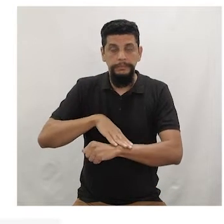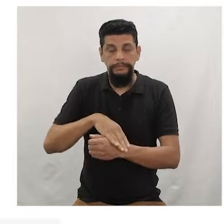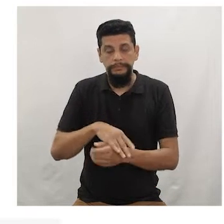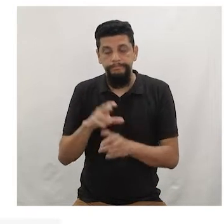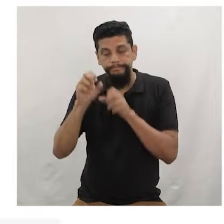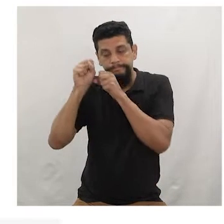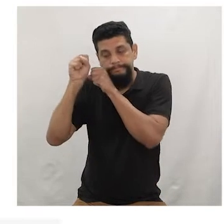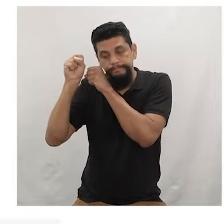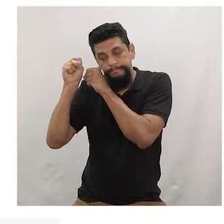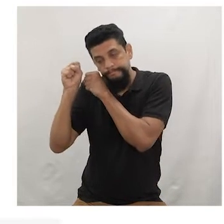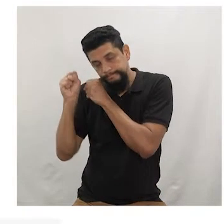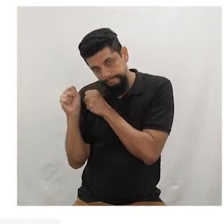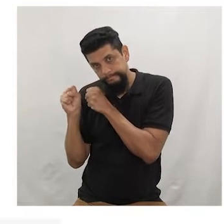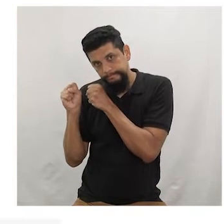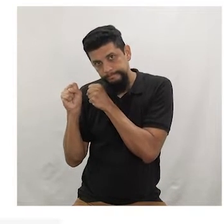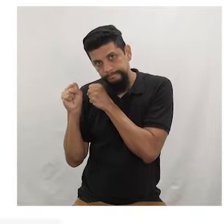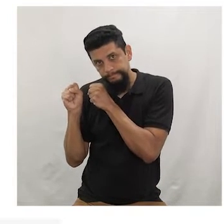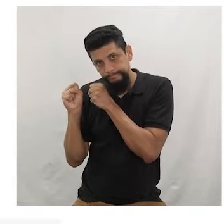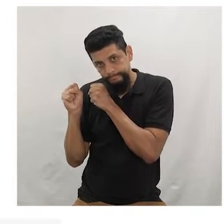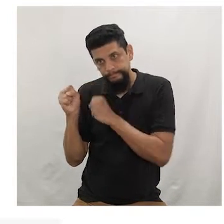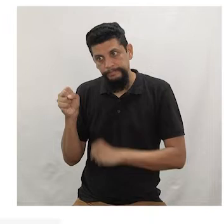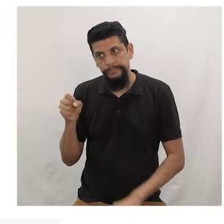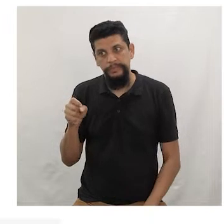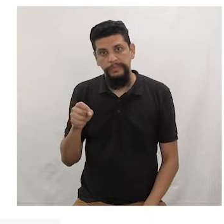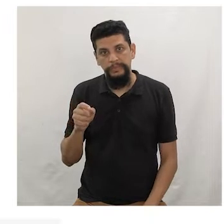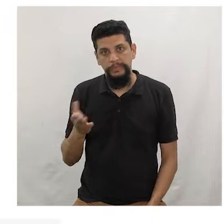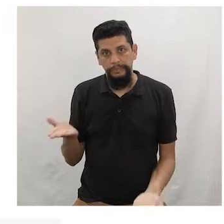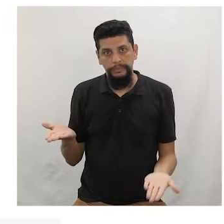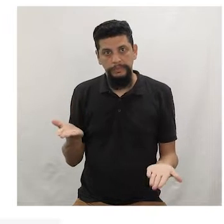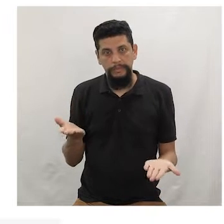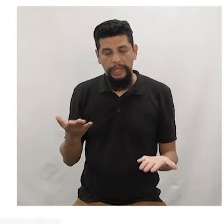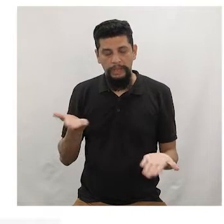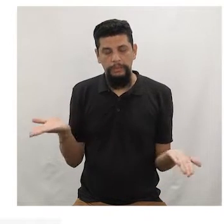de dormir. Nós vamos